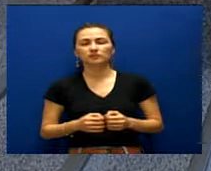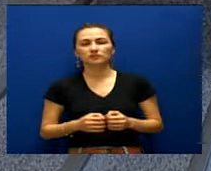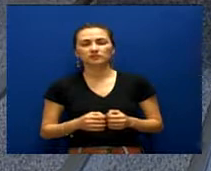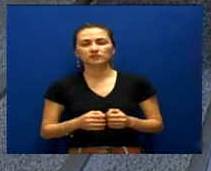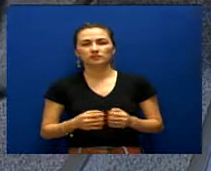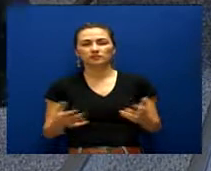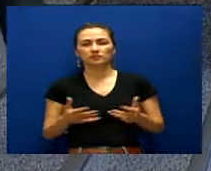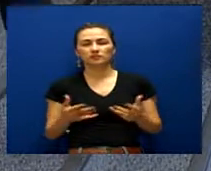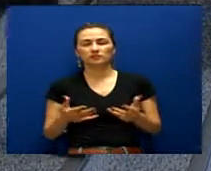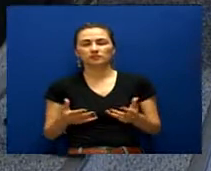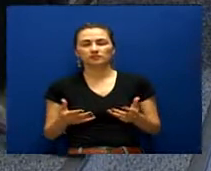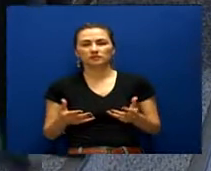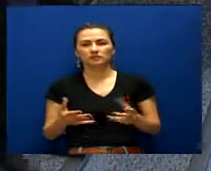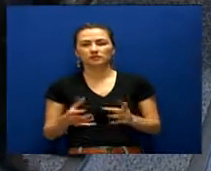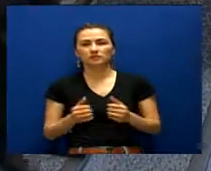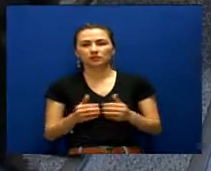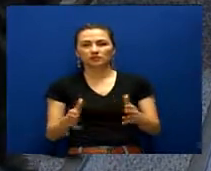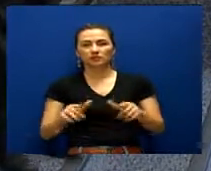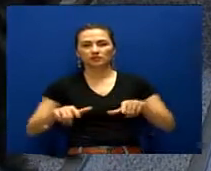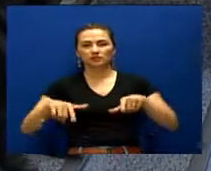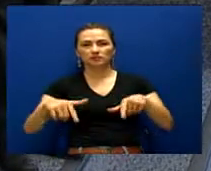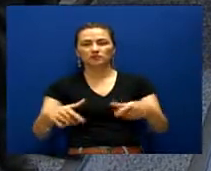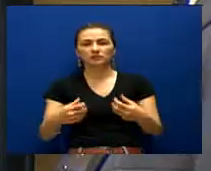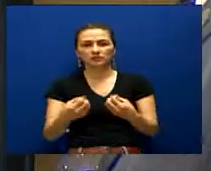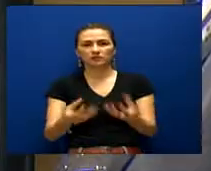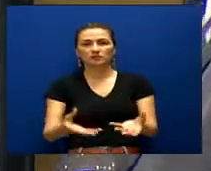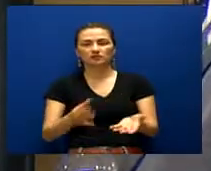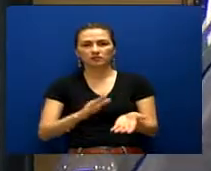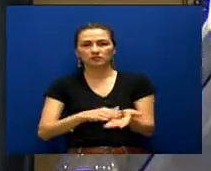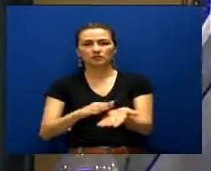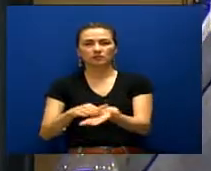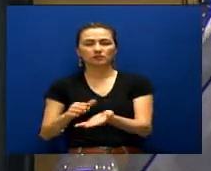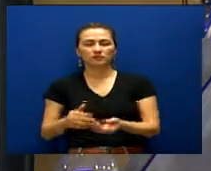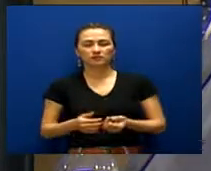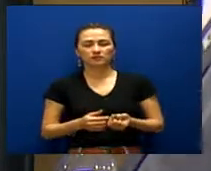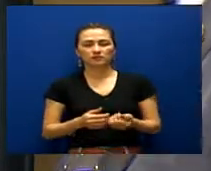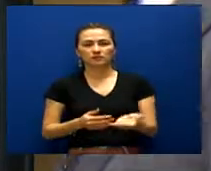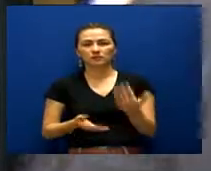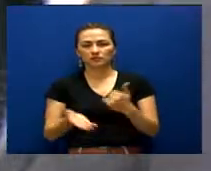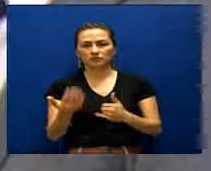Eu vou abrir para as homenagens, é isso, Priscila? Não, chamar o pessoal do PROEX.